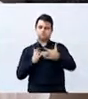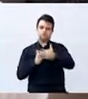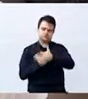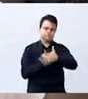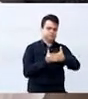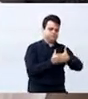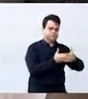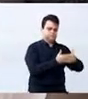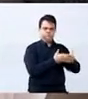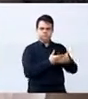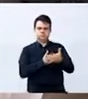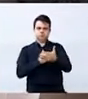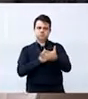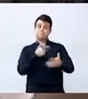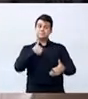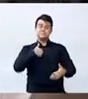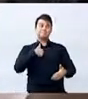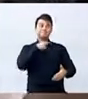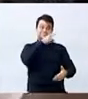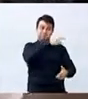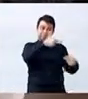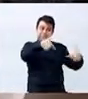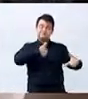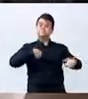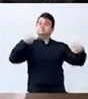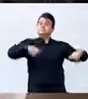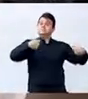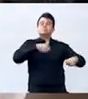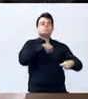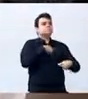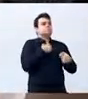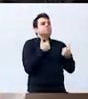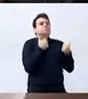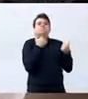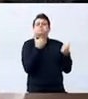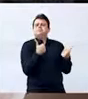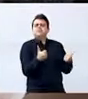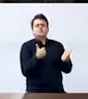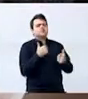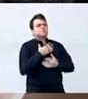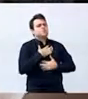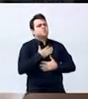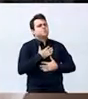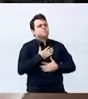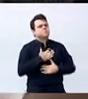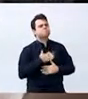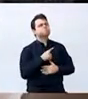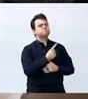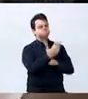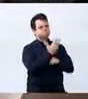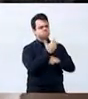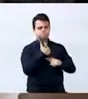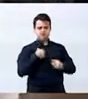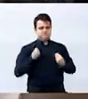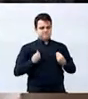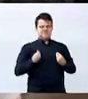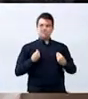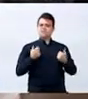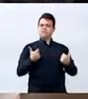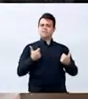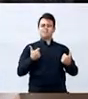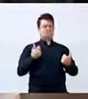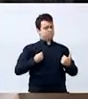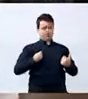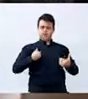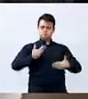mas eu preciso estar ali. Isso me faz bem, me faz sentir que eu tô bem, tô viva, tô vivendo e minha vida